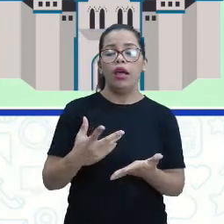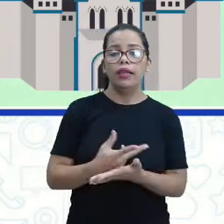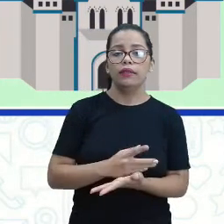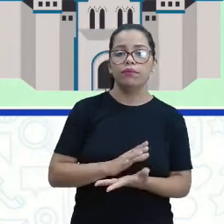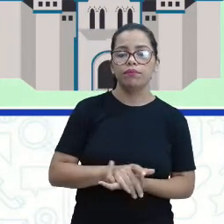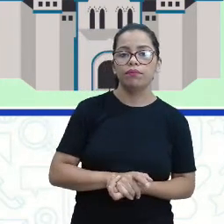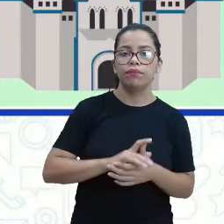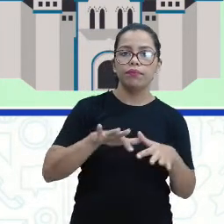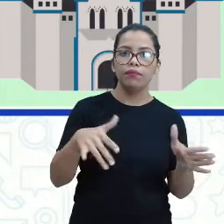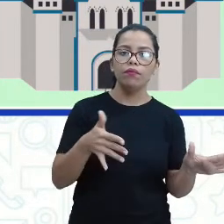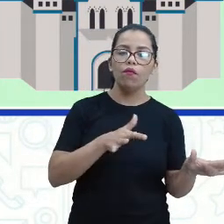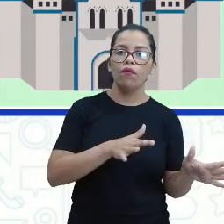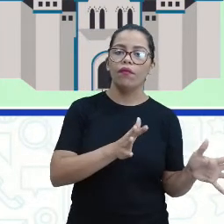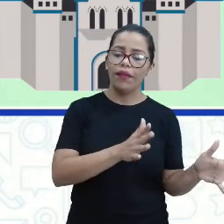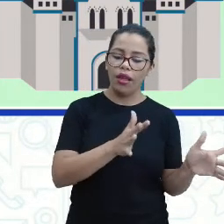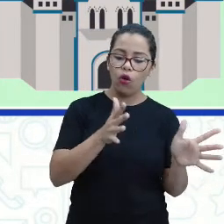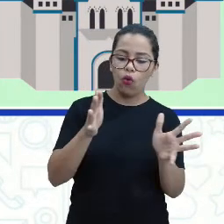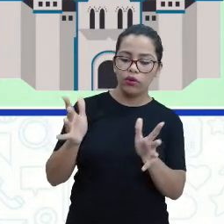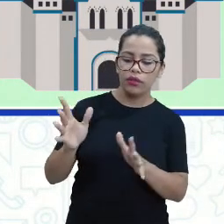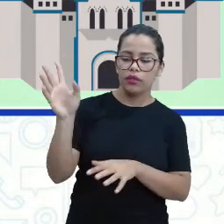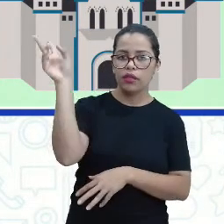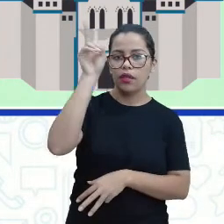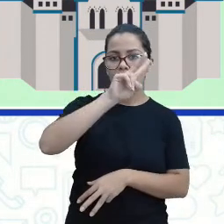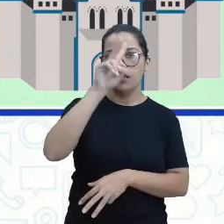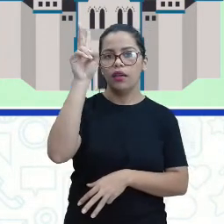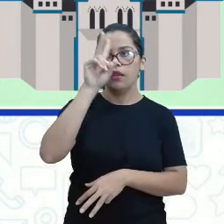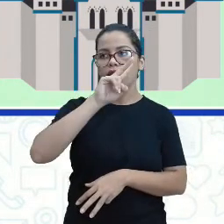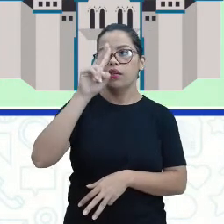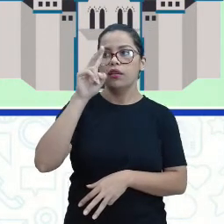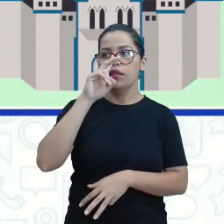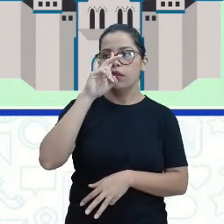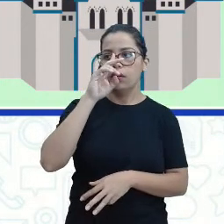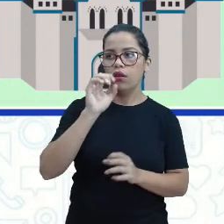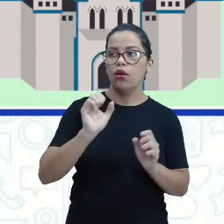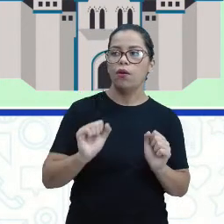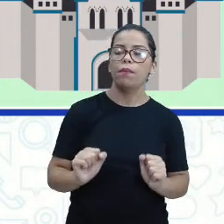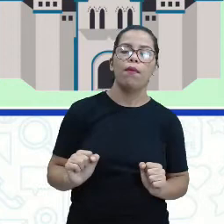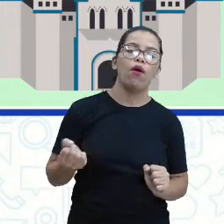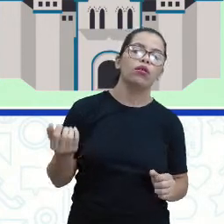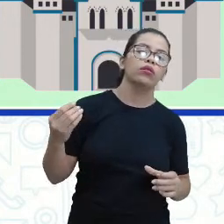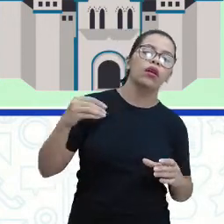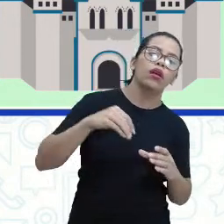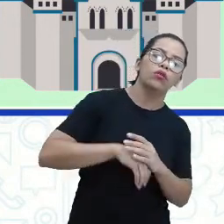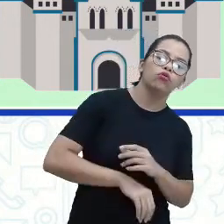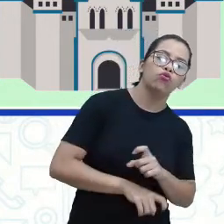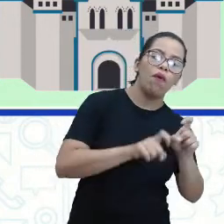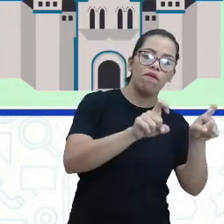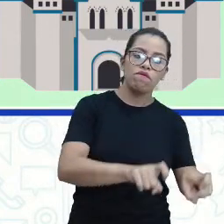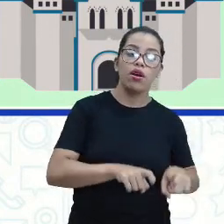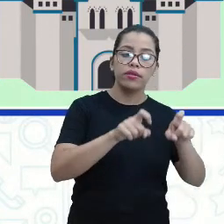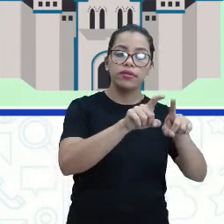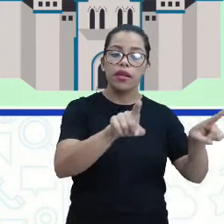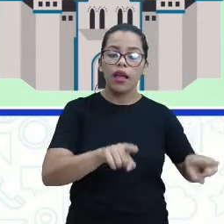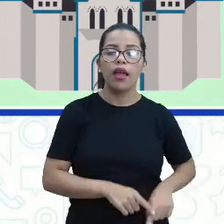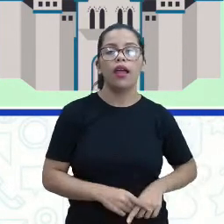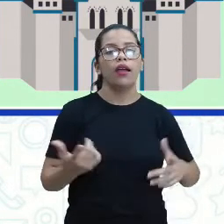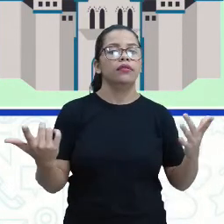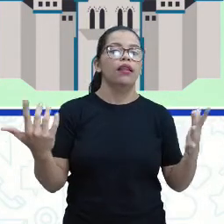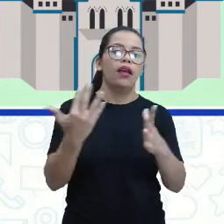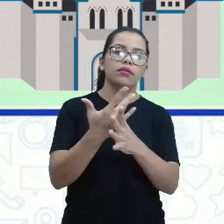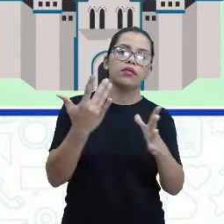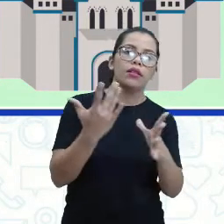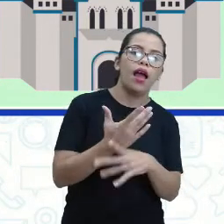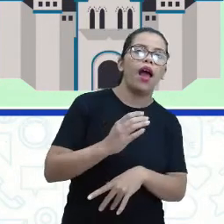onde se passa a história é indicado que seja uma fazenda, uma cidade, uma praia.